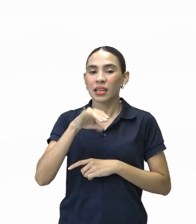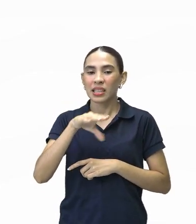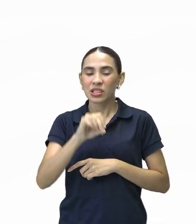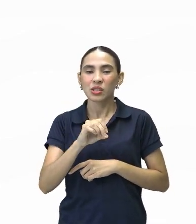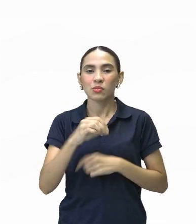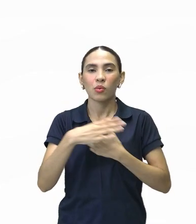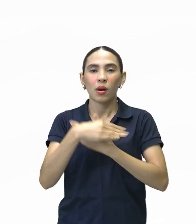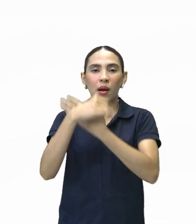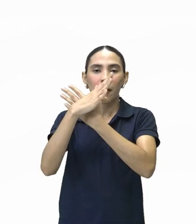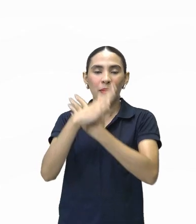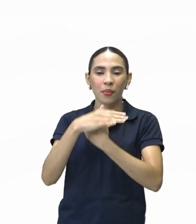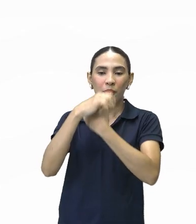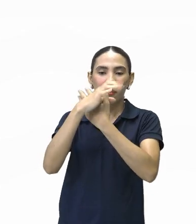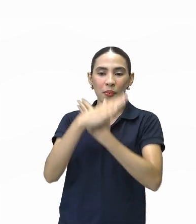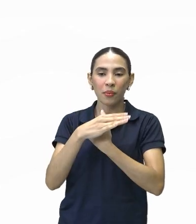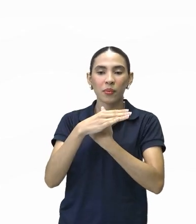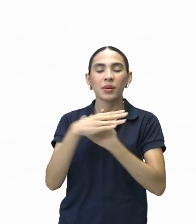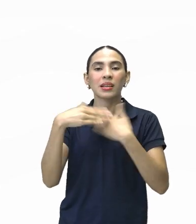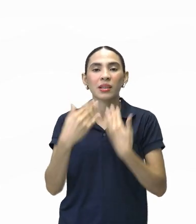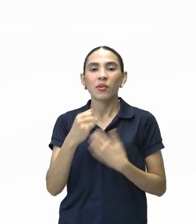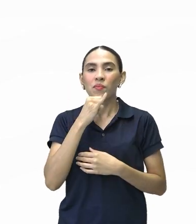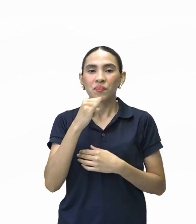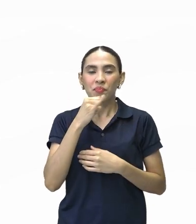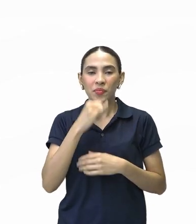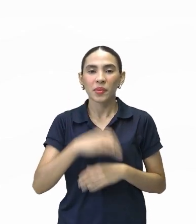Aquelas mesmas mariposas, que foram